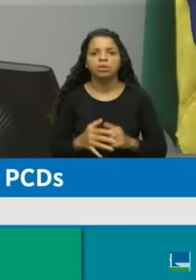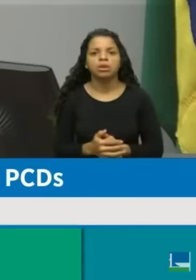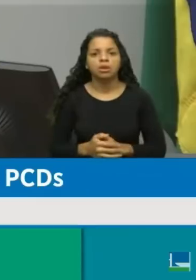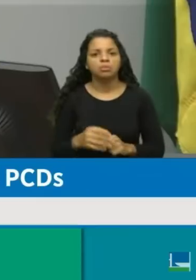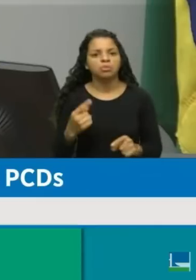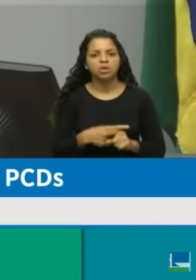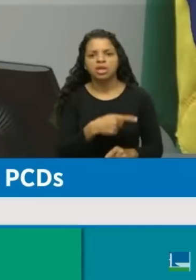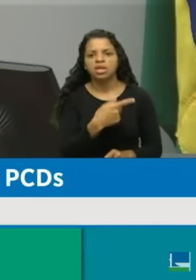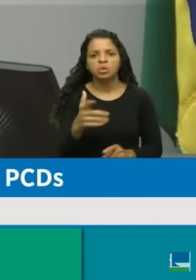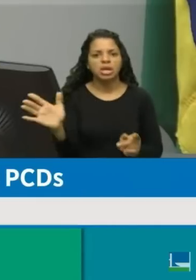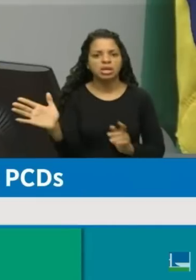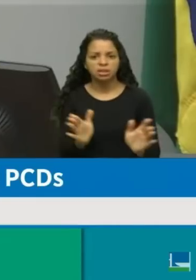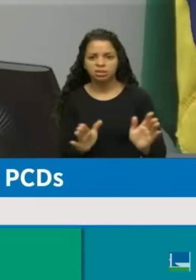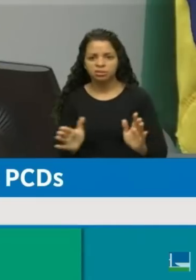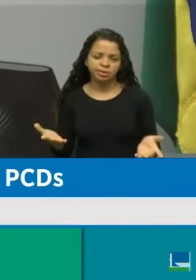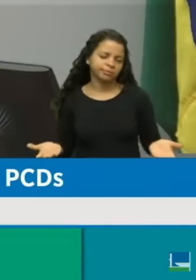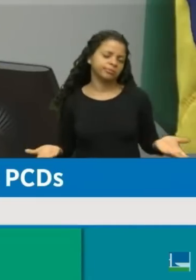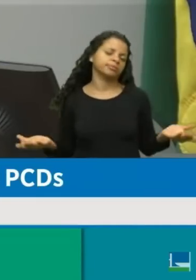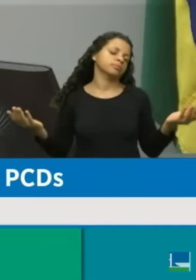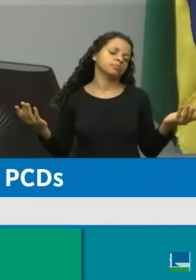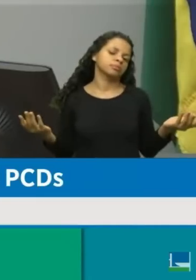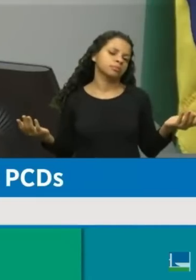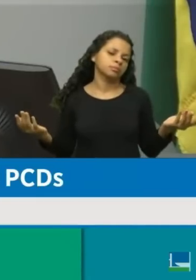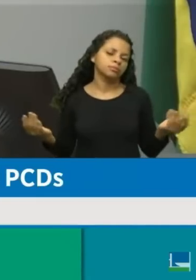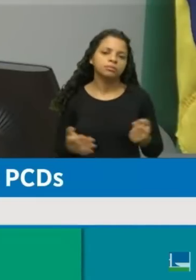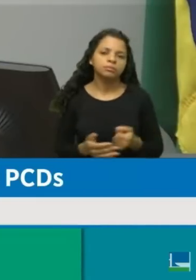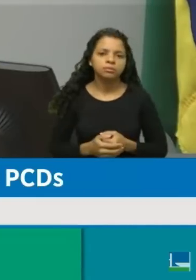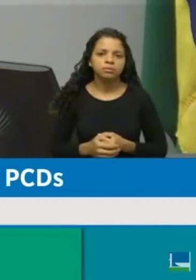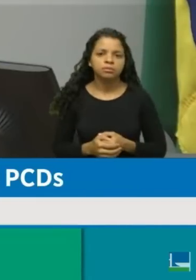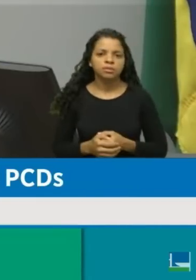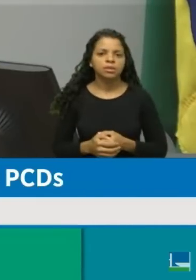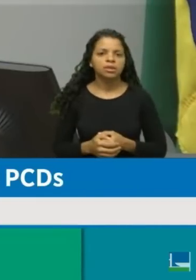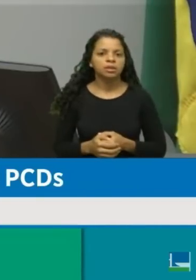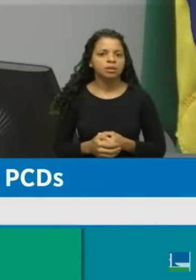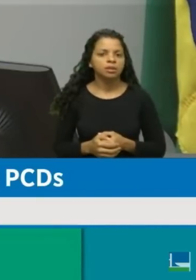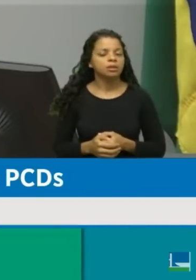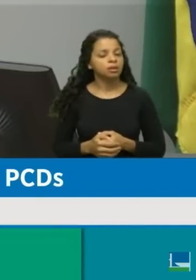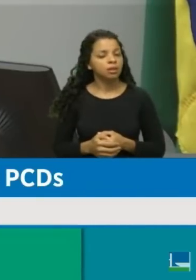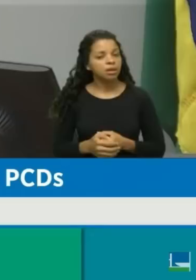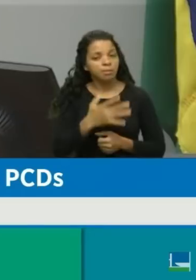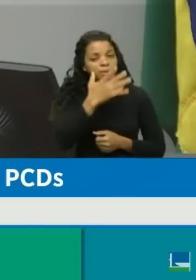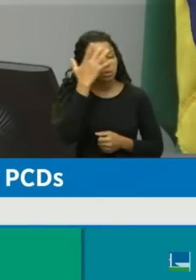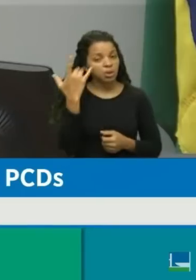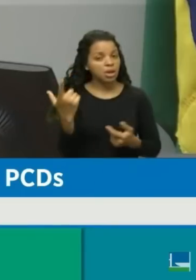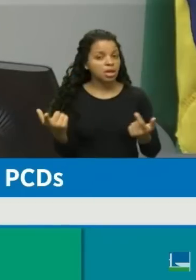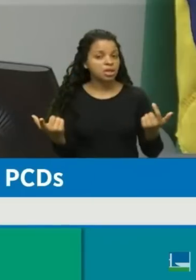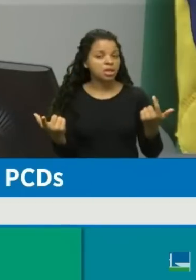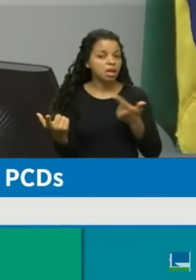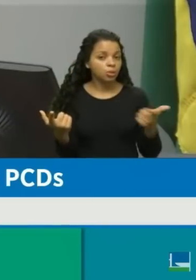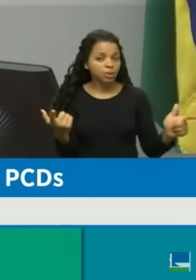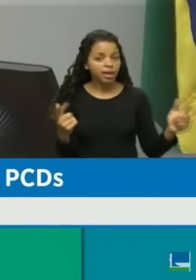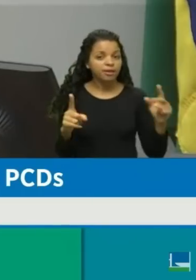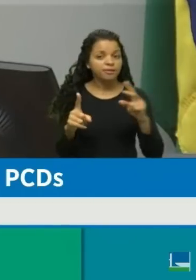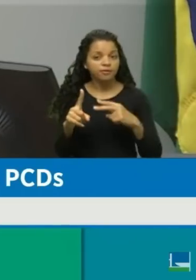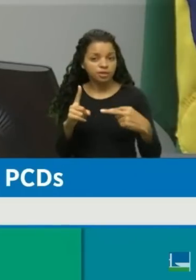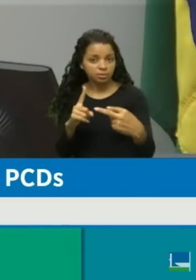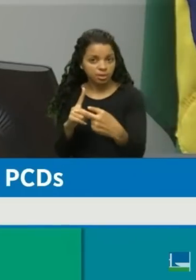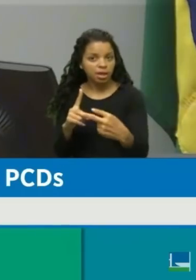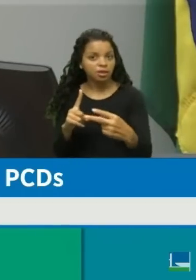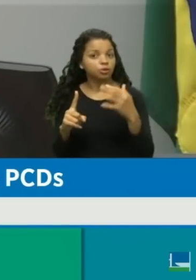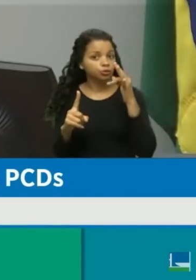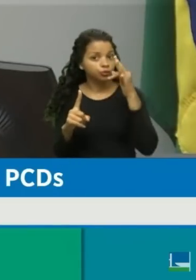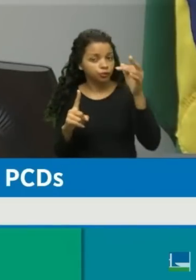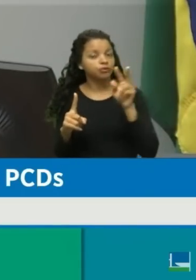aí não. Os invisíveis serão visíveis. Mais cedo ou mais tarde, eles serão